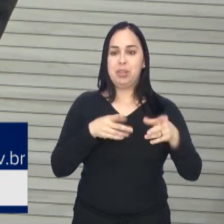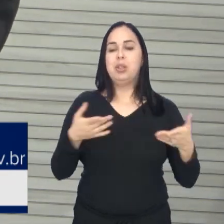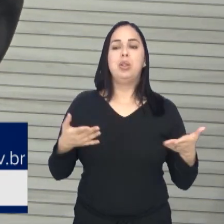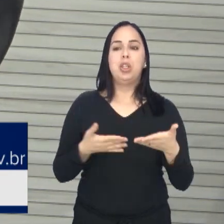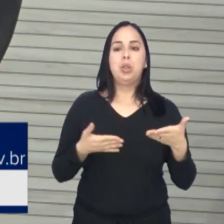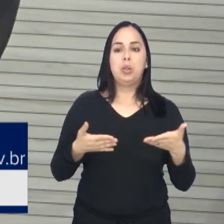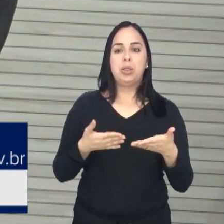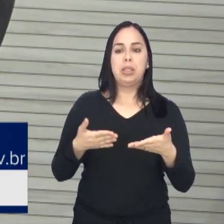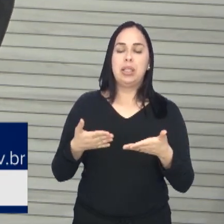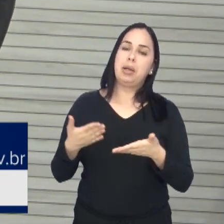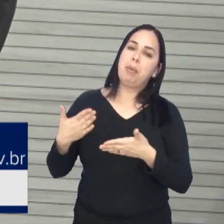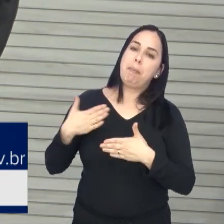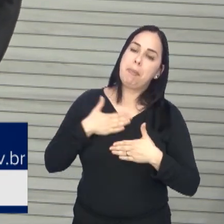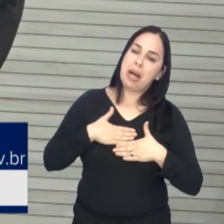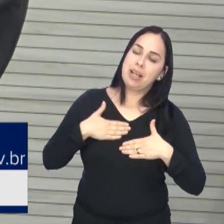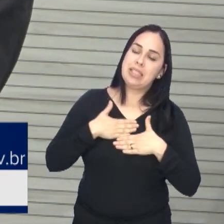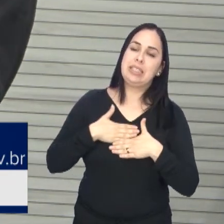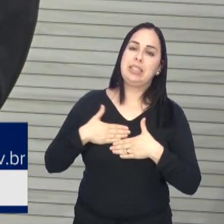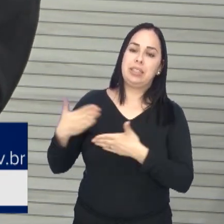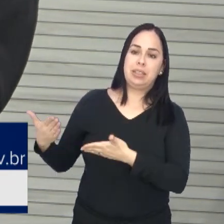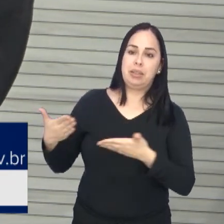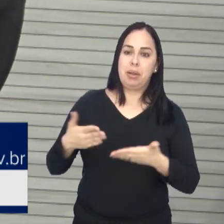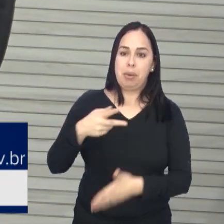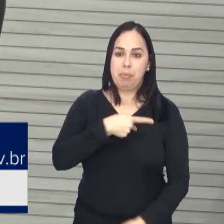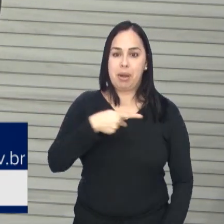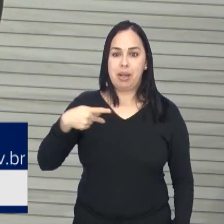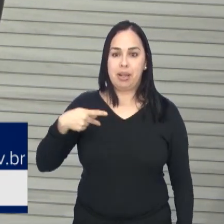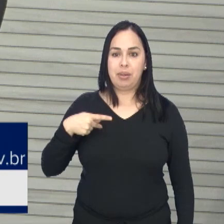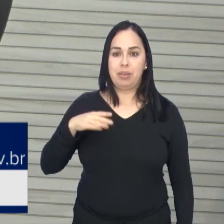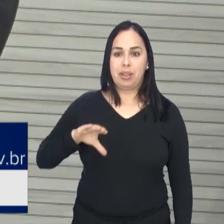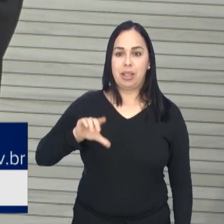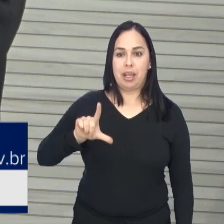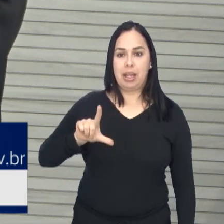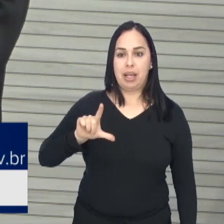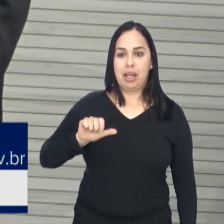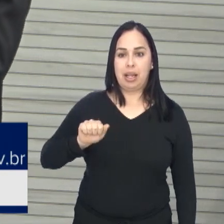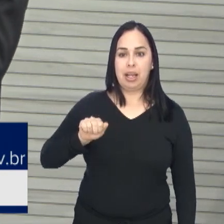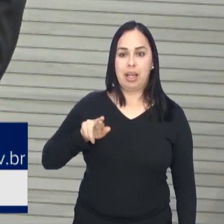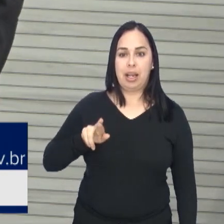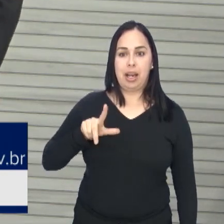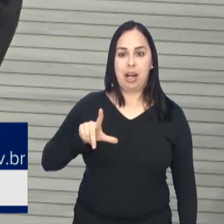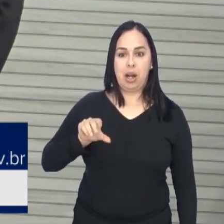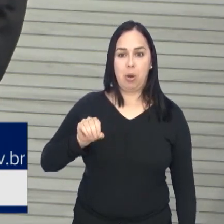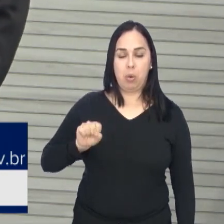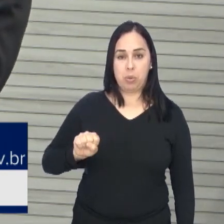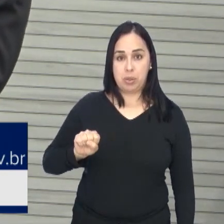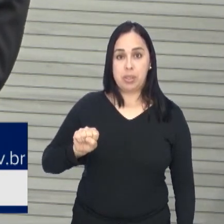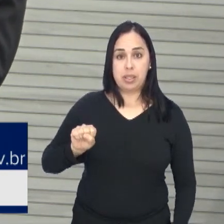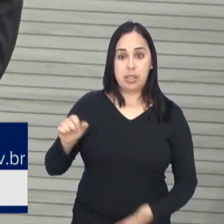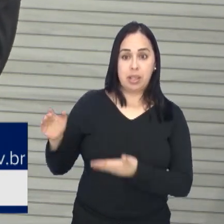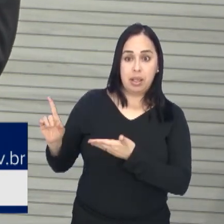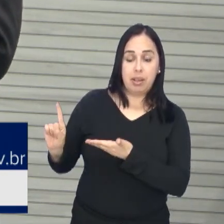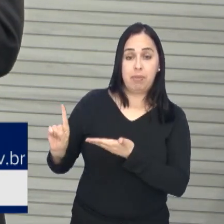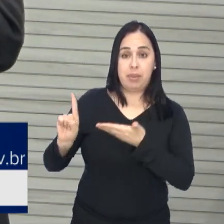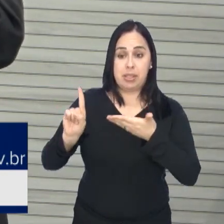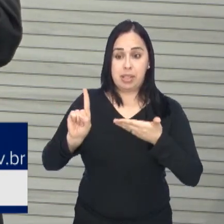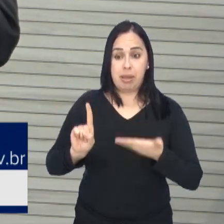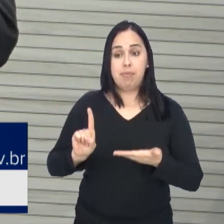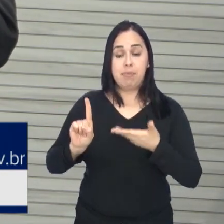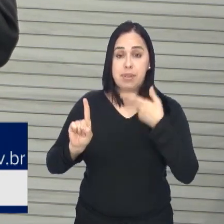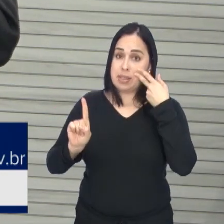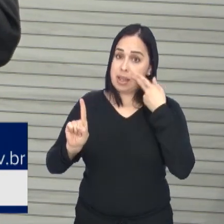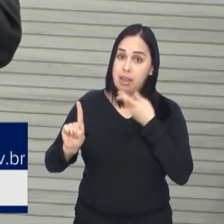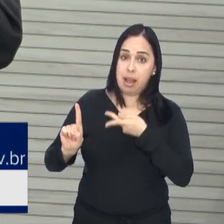temos o prazer de receber aqui o pastor, o senhor Carlos, né, que está aqui hoje, que veio nos